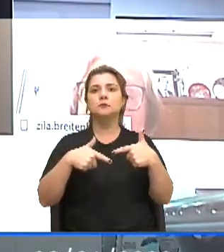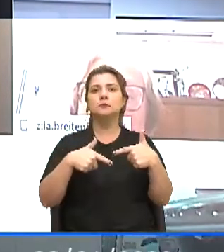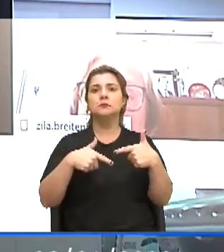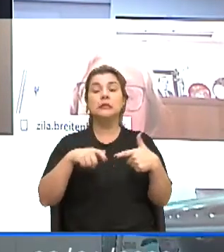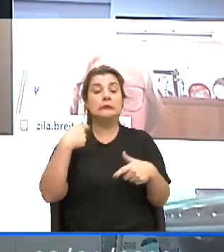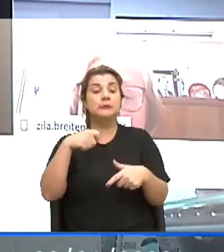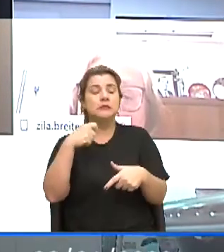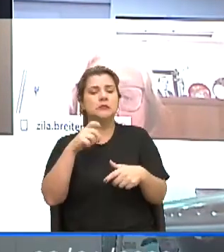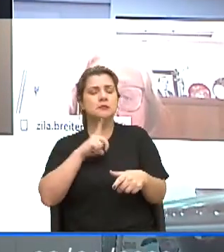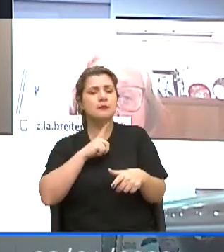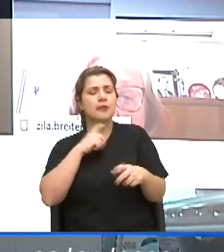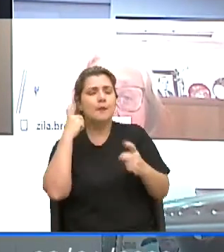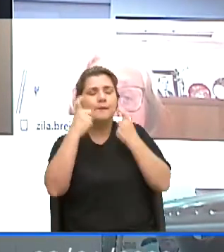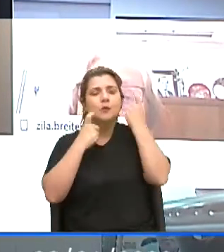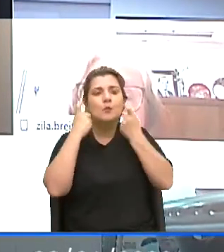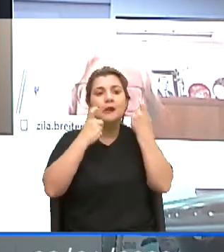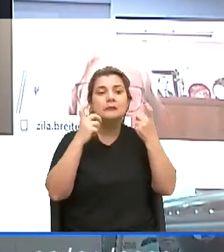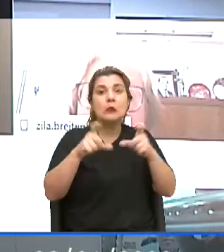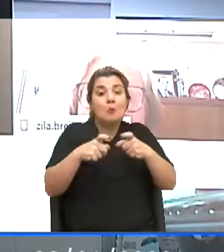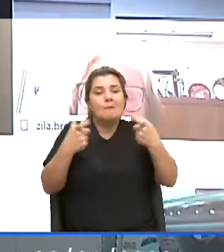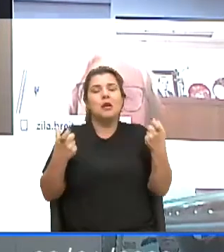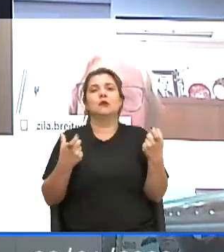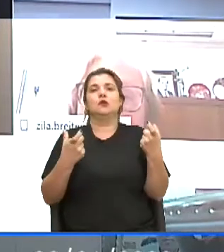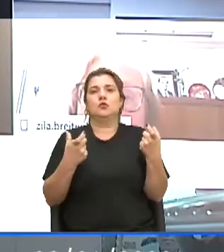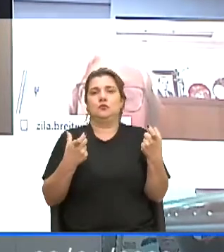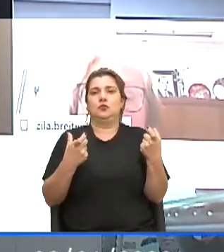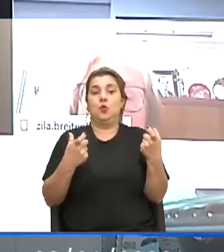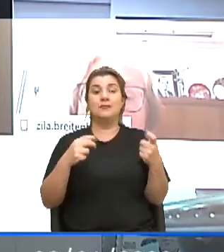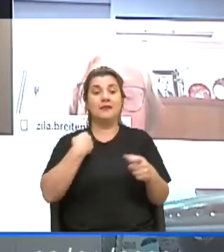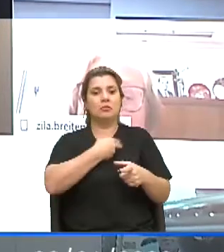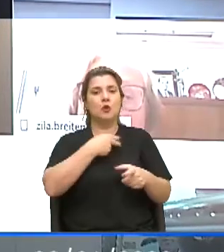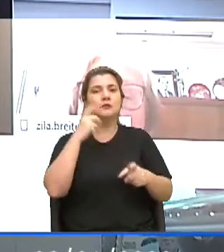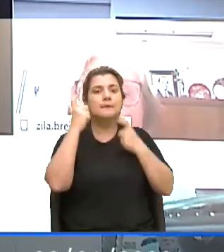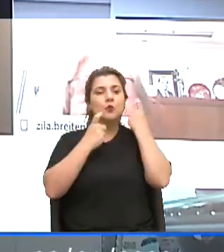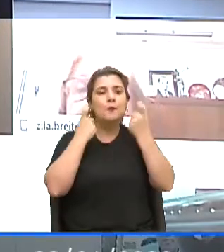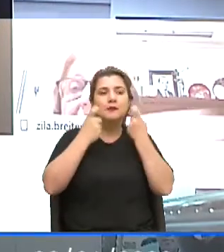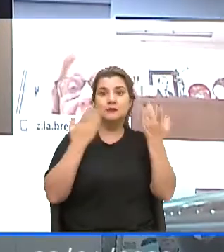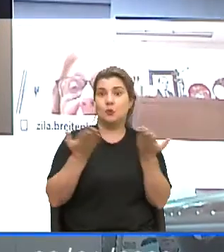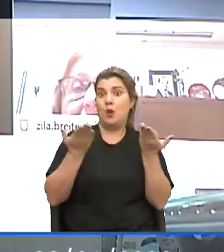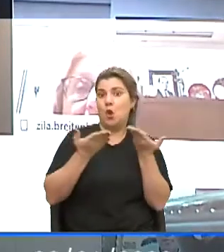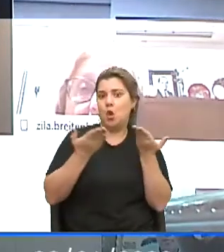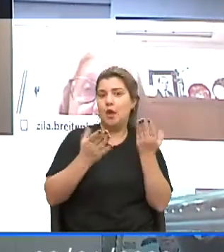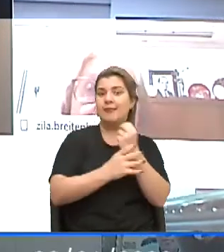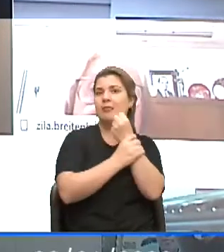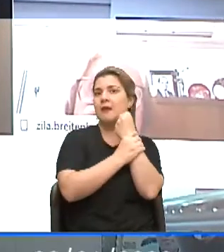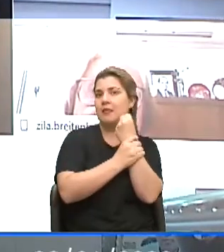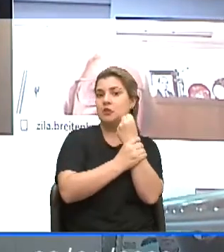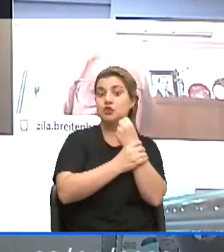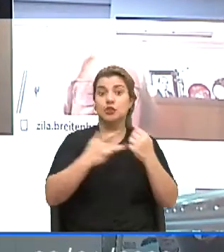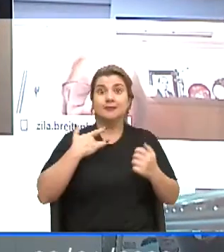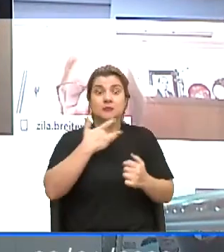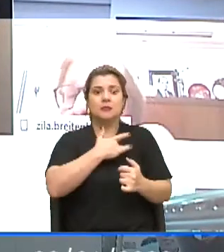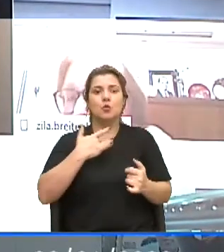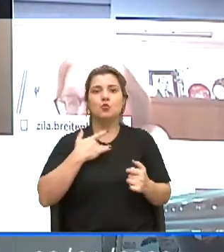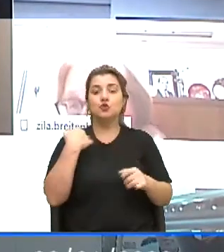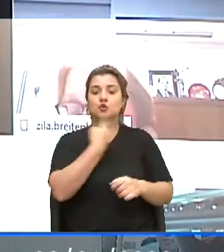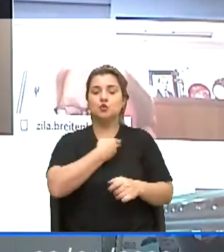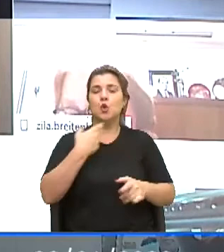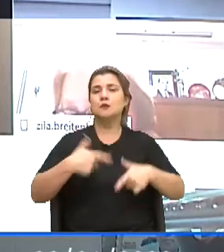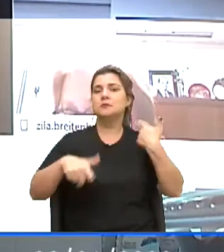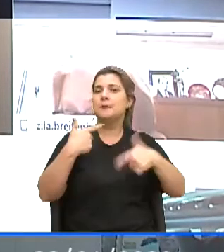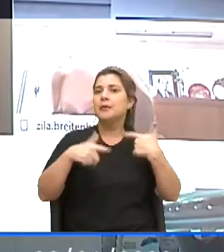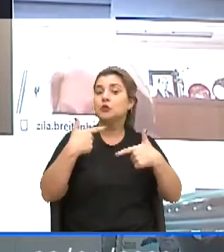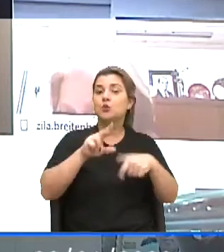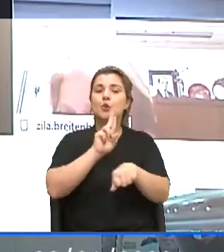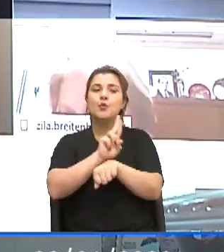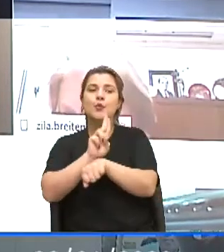tem que haver uma preocupação muito grande, e o que a nossa preocupação no momento é na questão da garantia da saúde do trabalhador, né? É um cuidado com